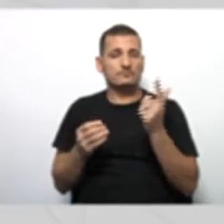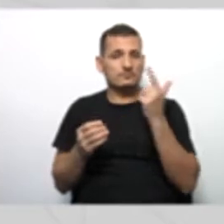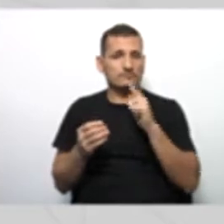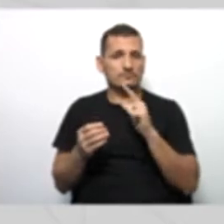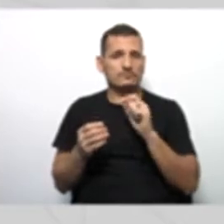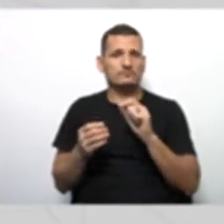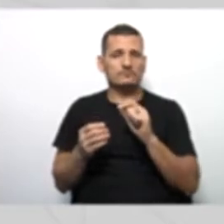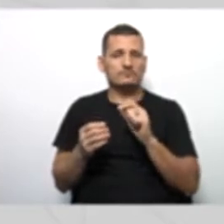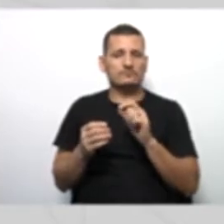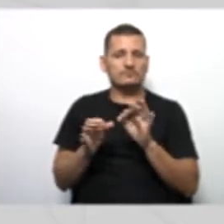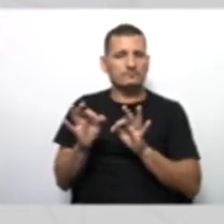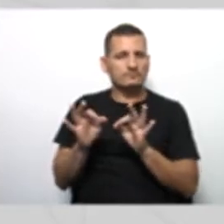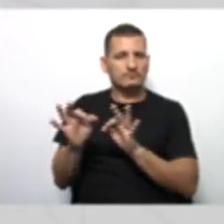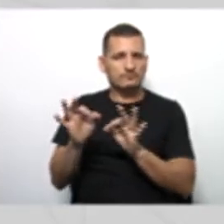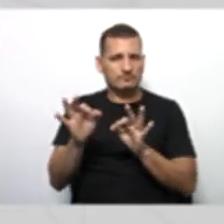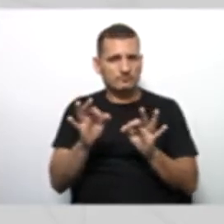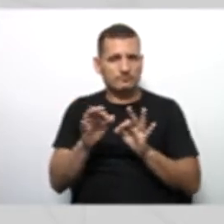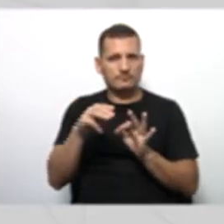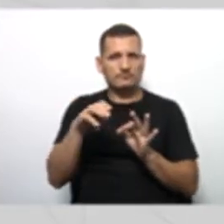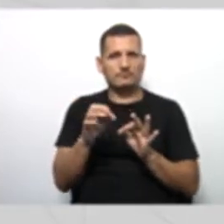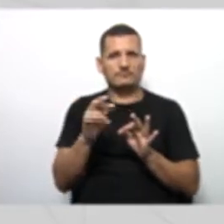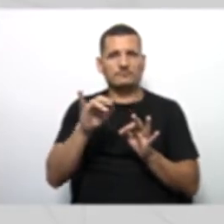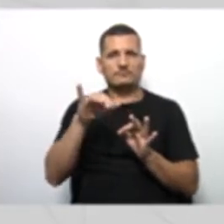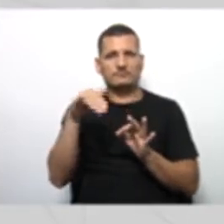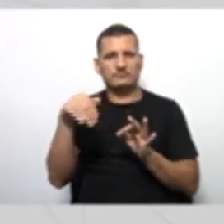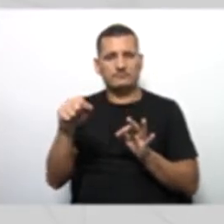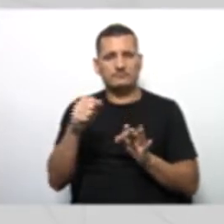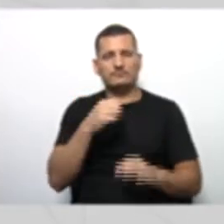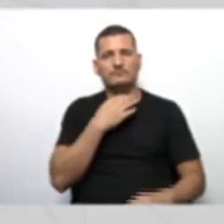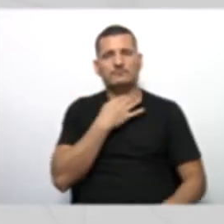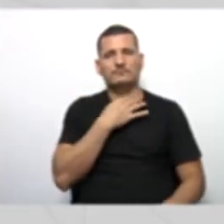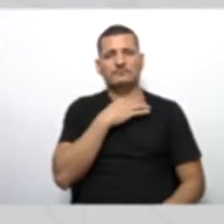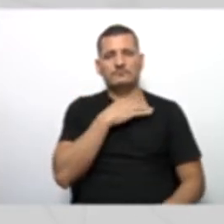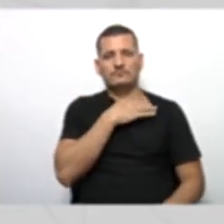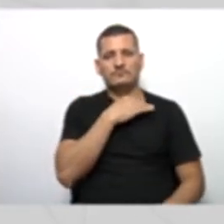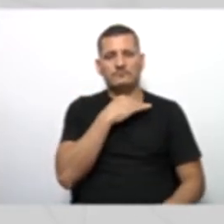construir métricas através da metodologia que a gente vai utilizar, tá bom?